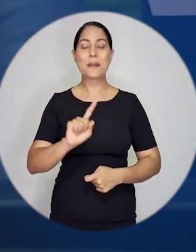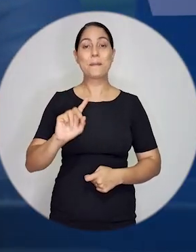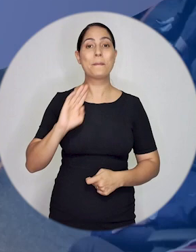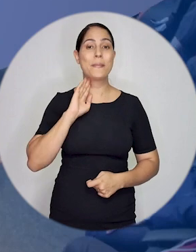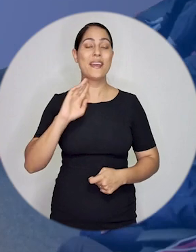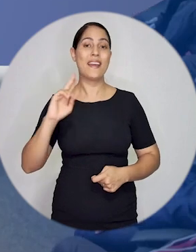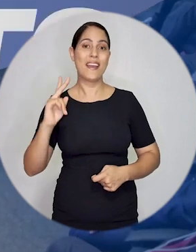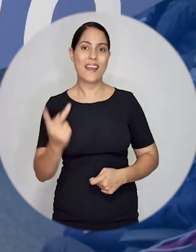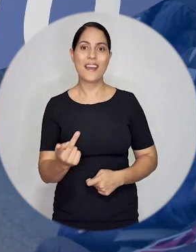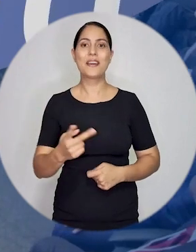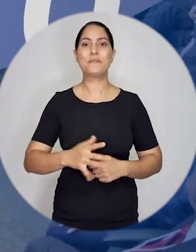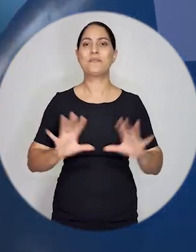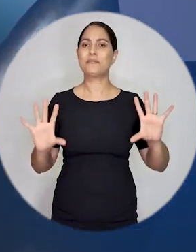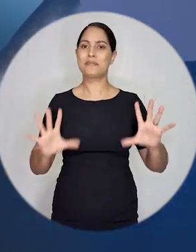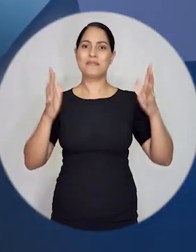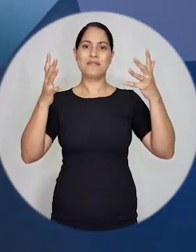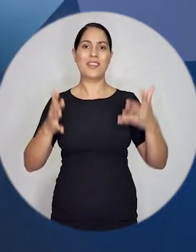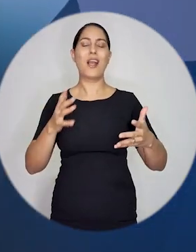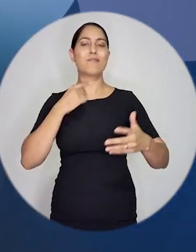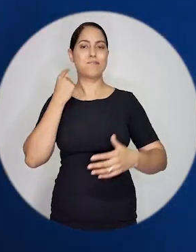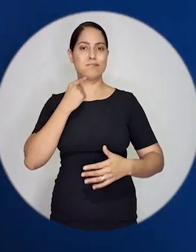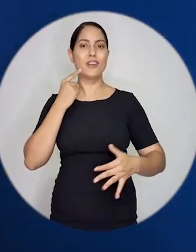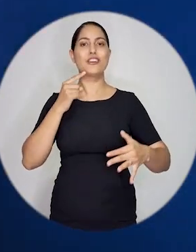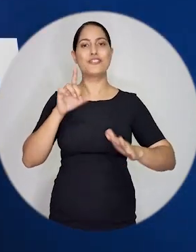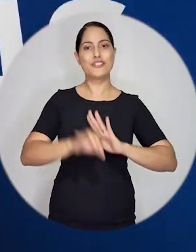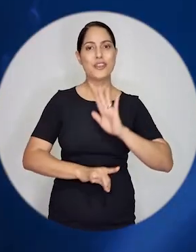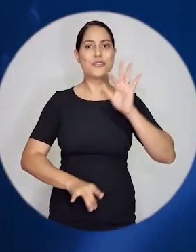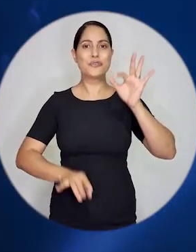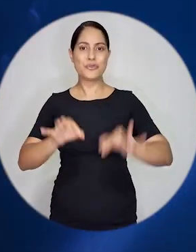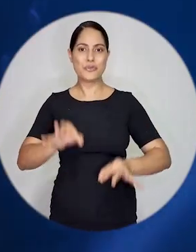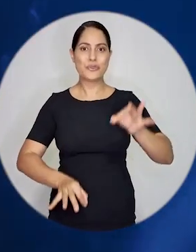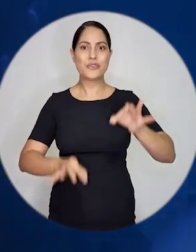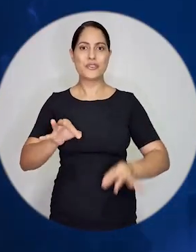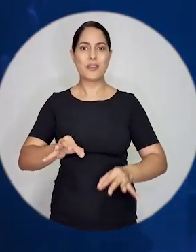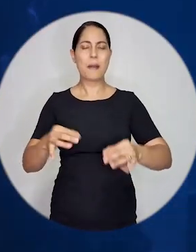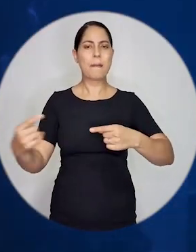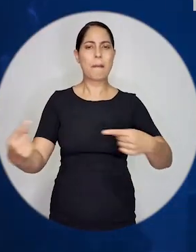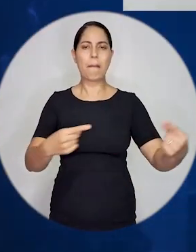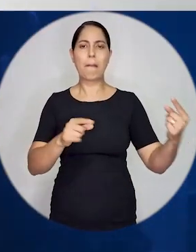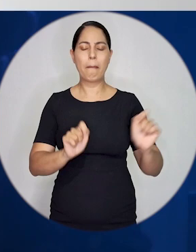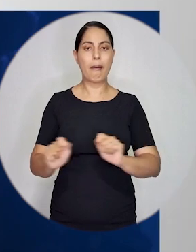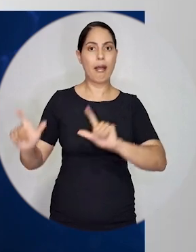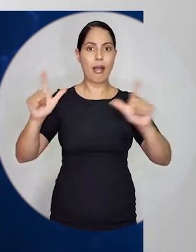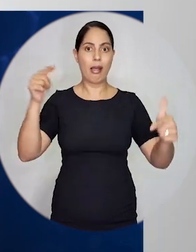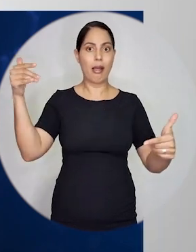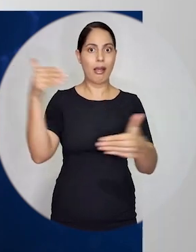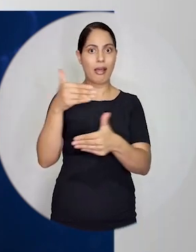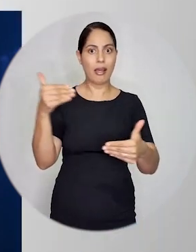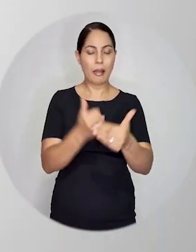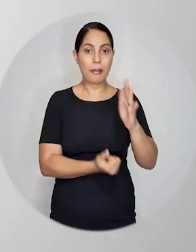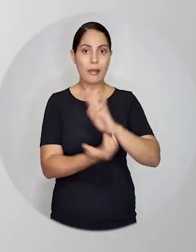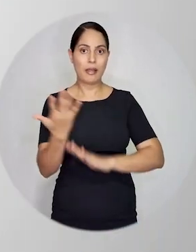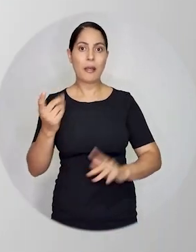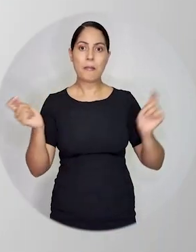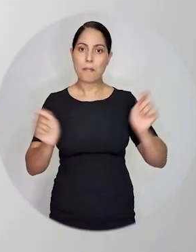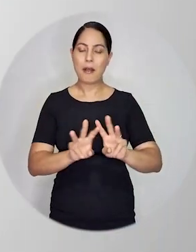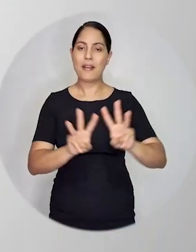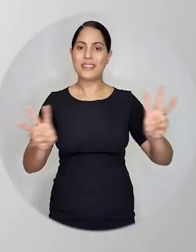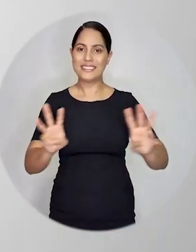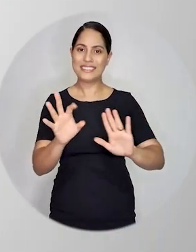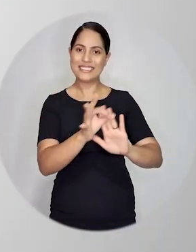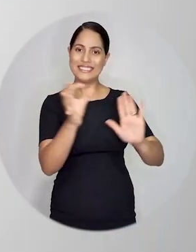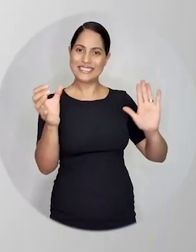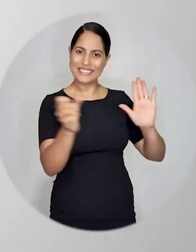da advocacia, do direito e justiça, com palestras, painéis, debates e muito mais. Inscrições